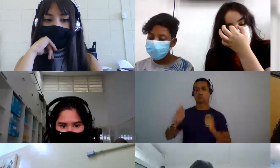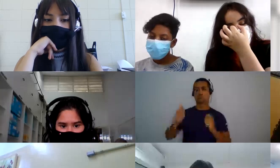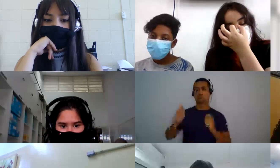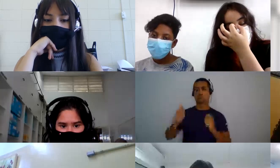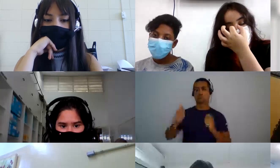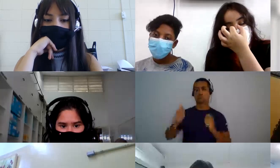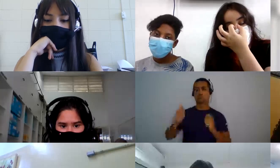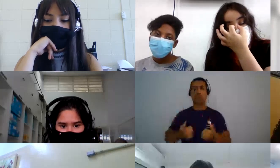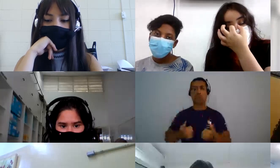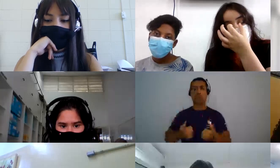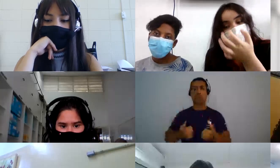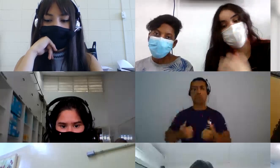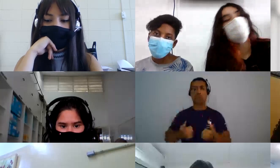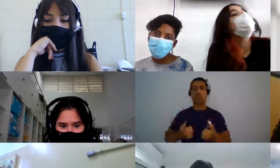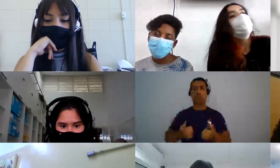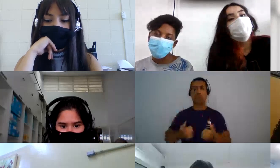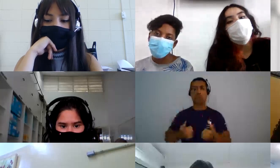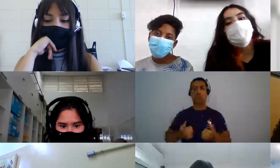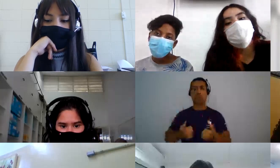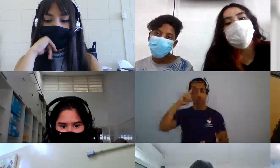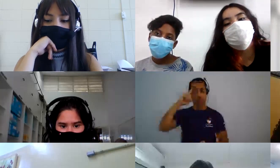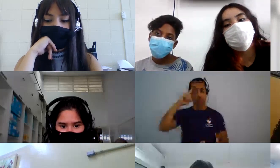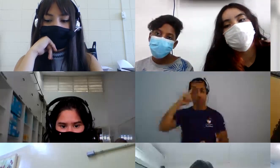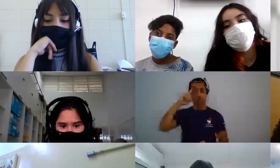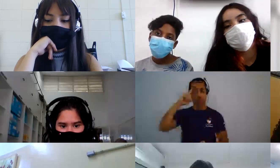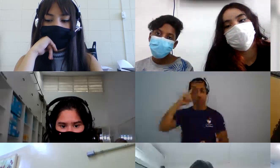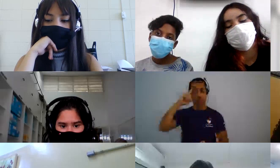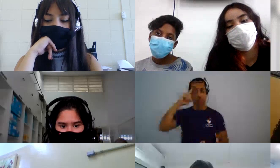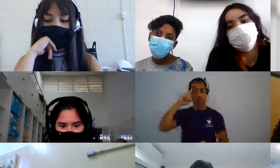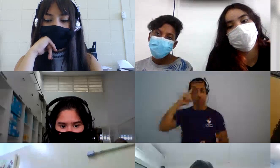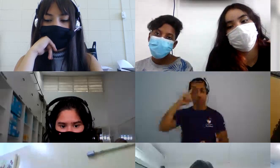apoio, têm confiança, têm